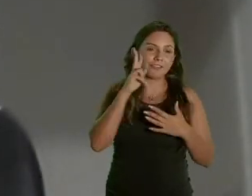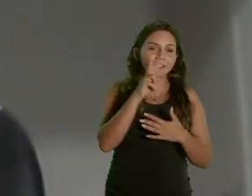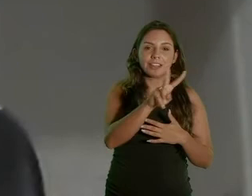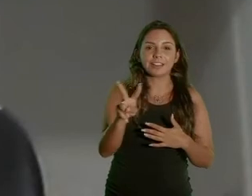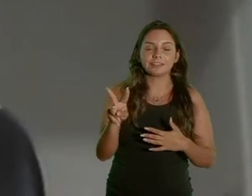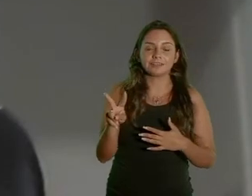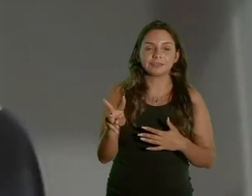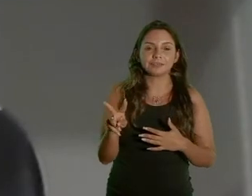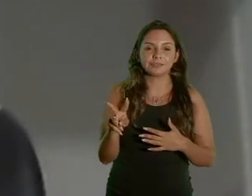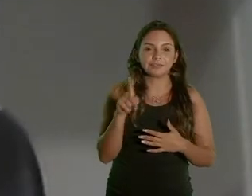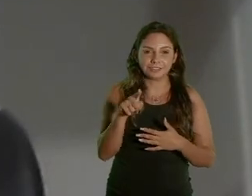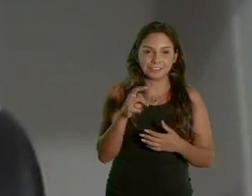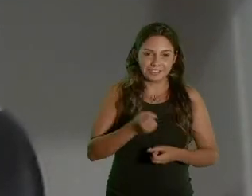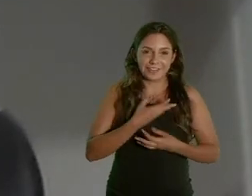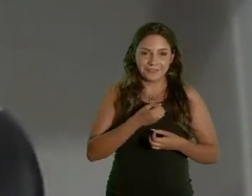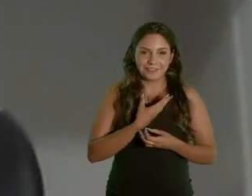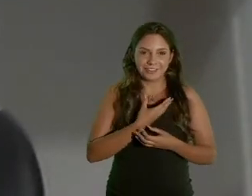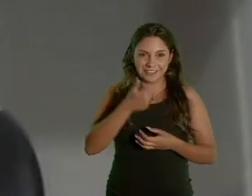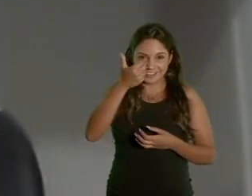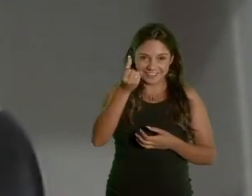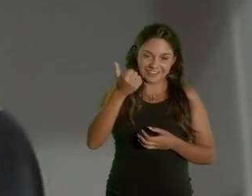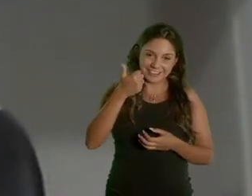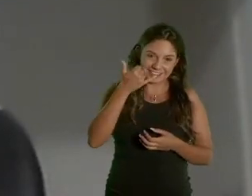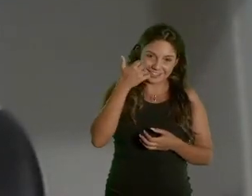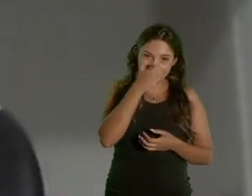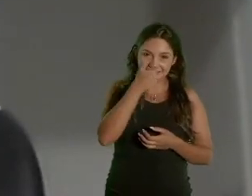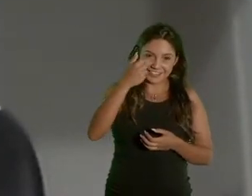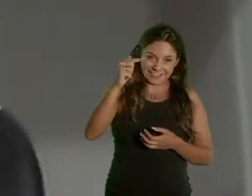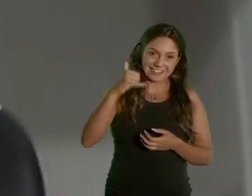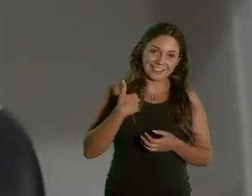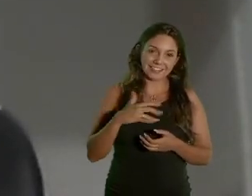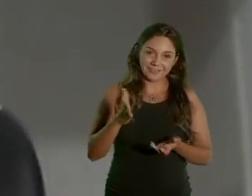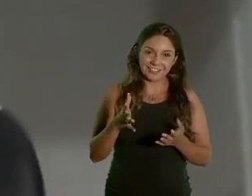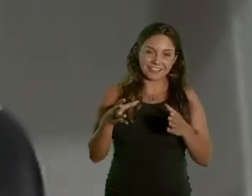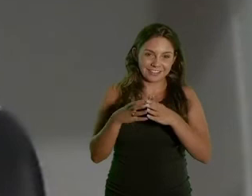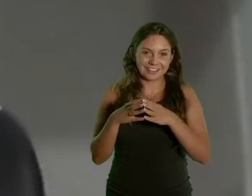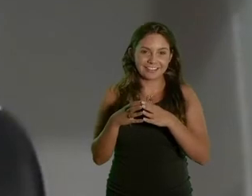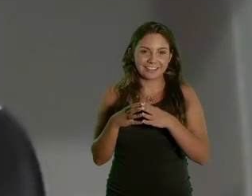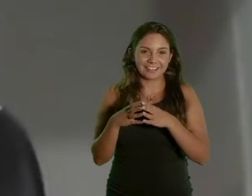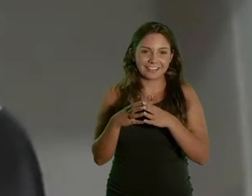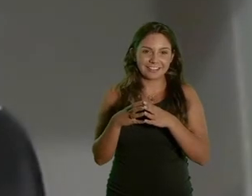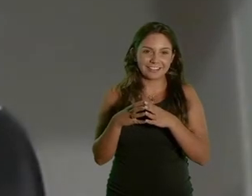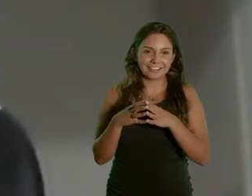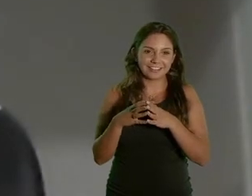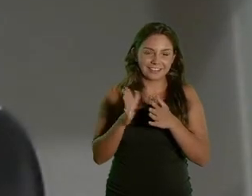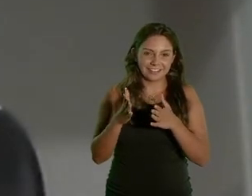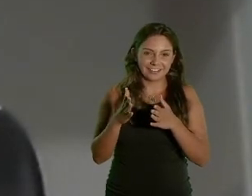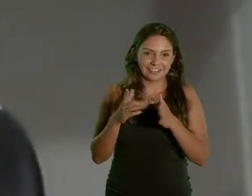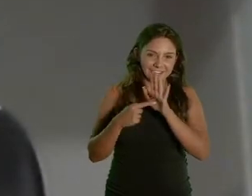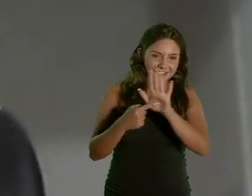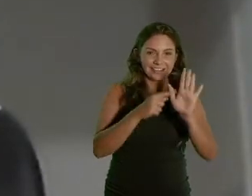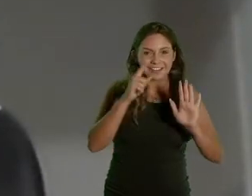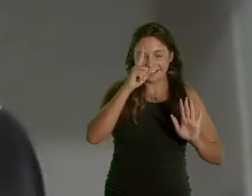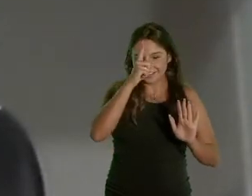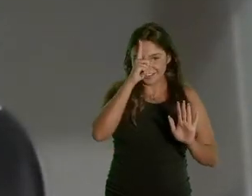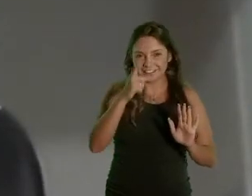como diz a Vilma, esse poetinha, né, de 16, quase 17 anos, já participa de eventos dessa magnitude, já pode expor suas